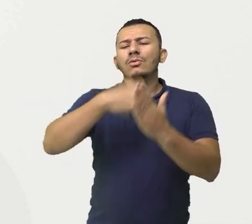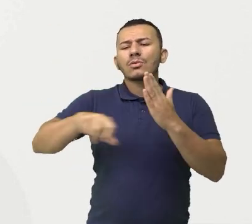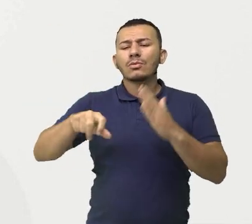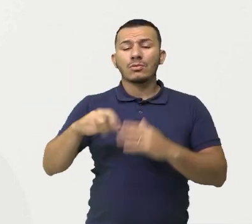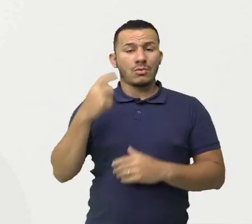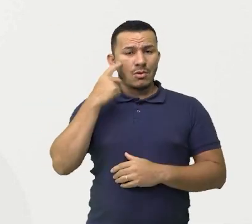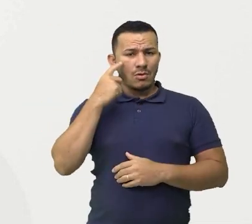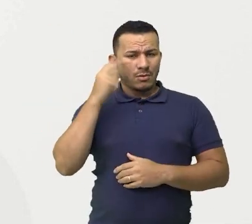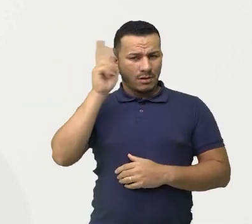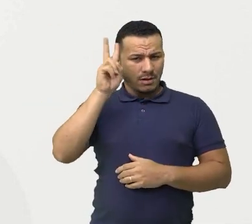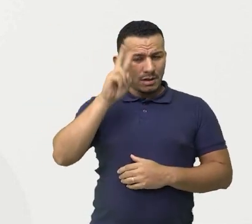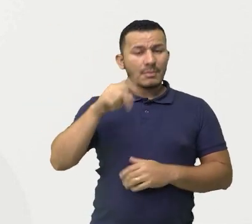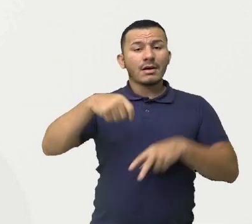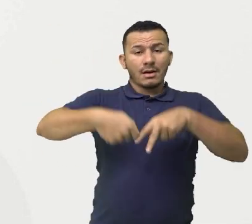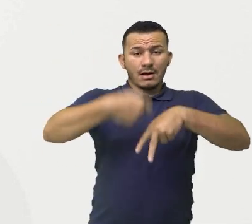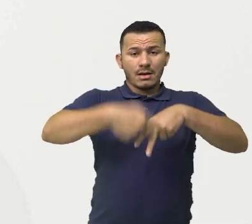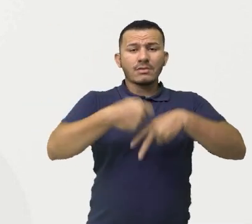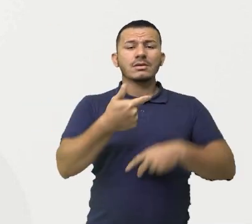calça custava?